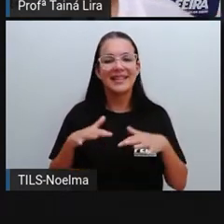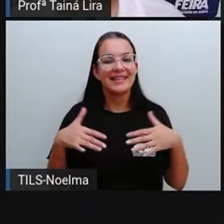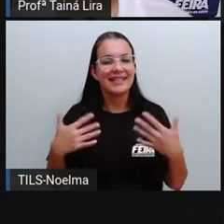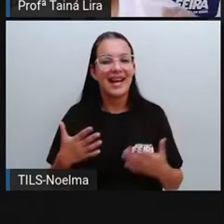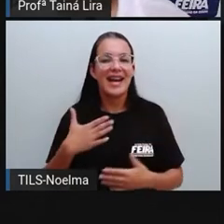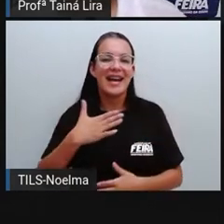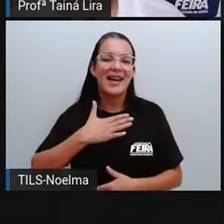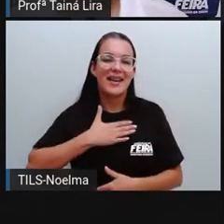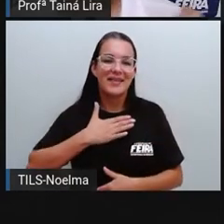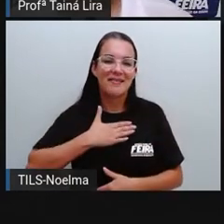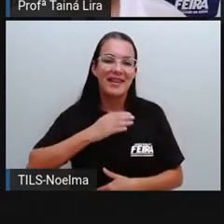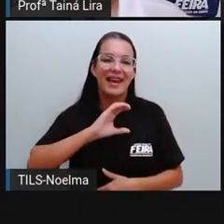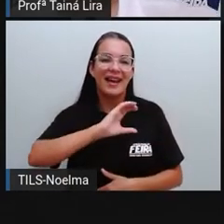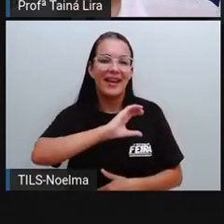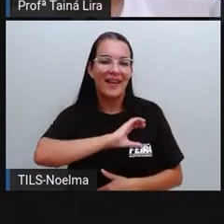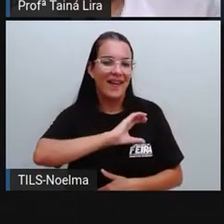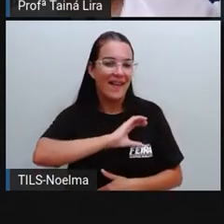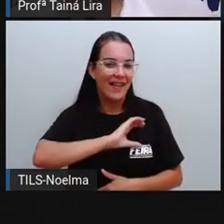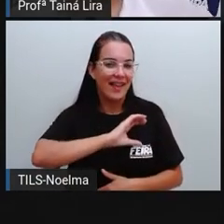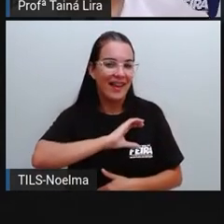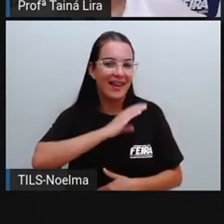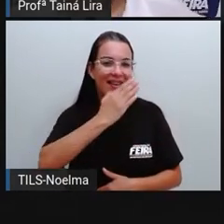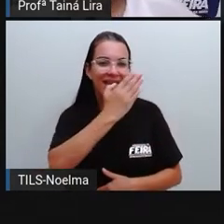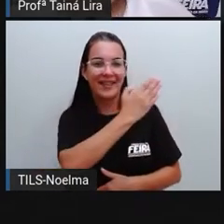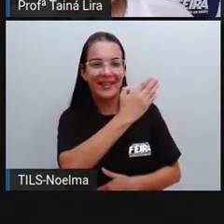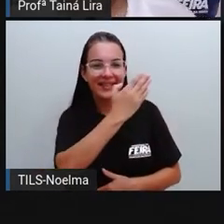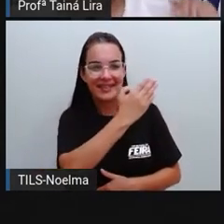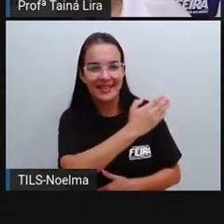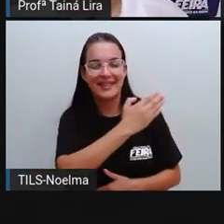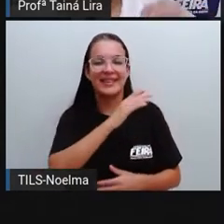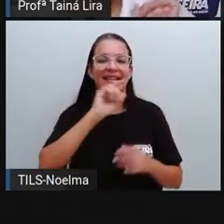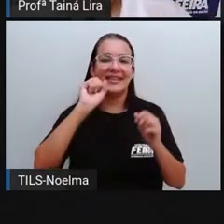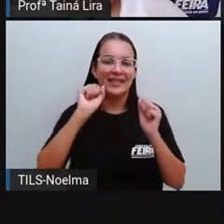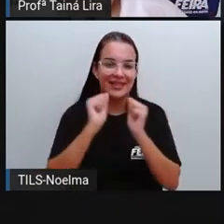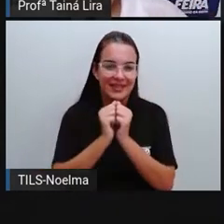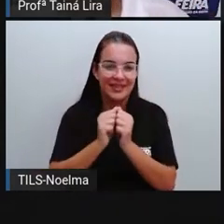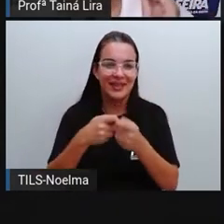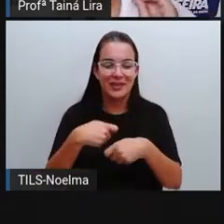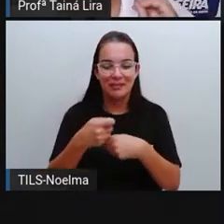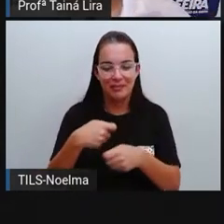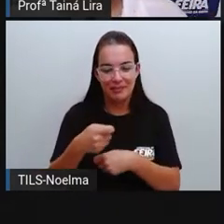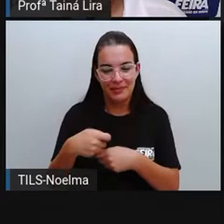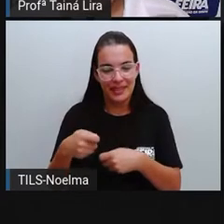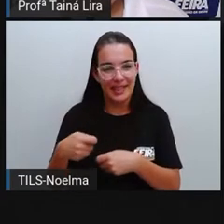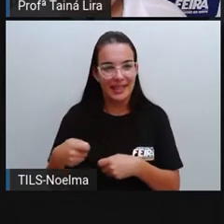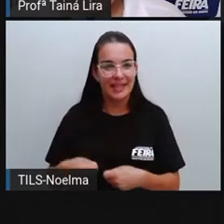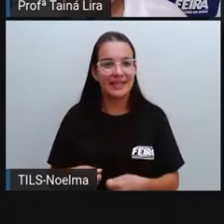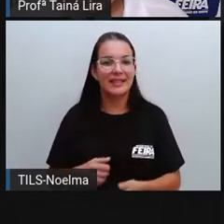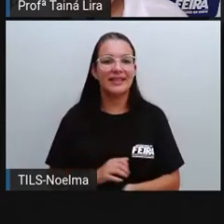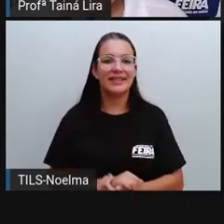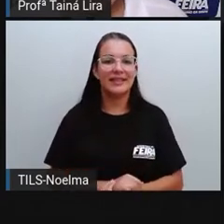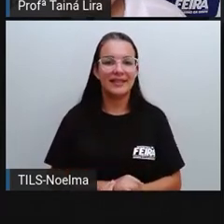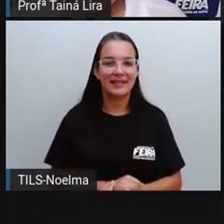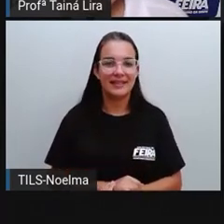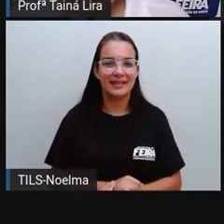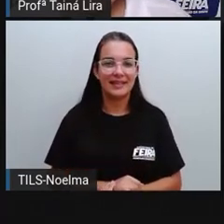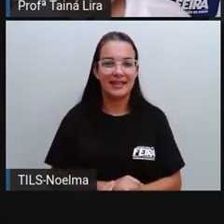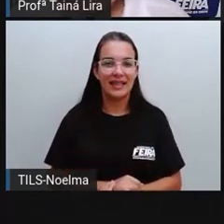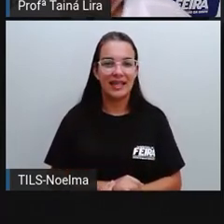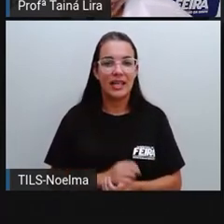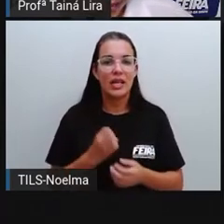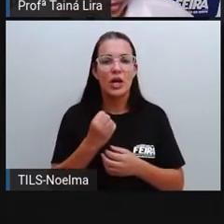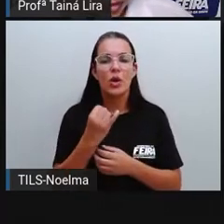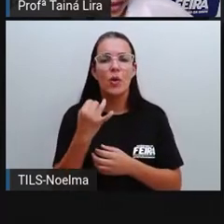Então, ó, quem ganhou esse jogo foi a colega, né, que estava jogando aqui comigo, tá bom?